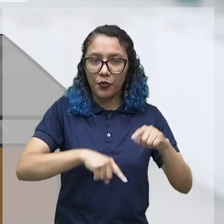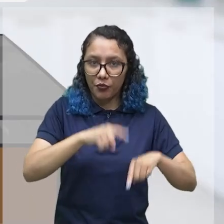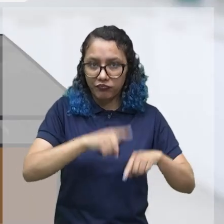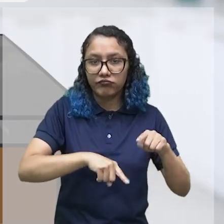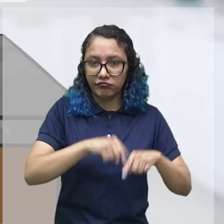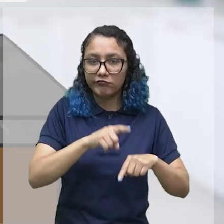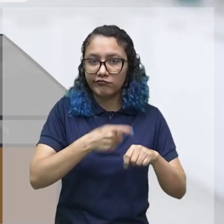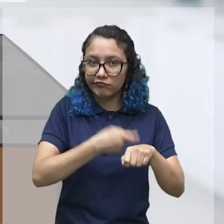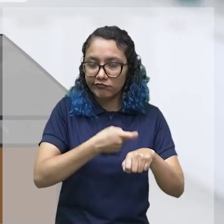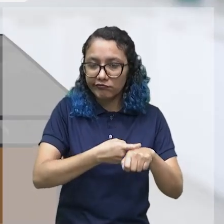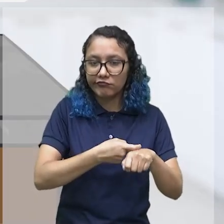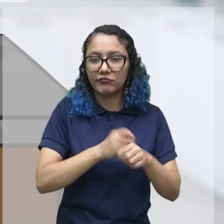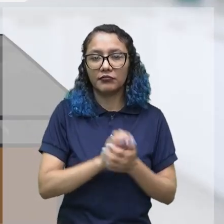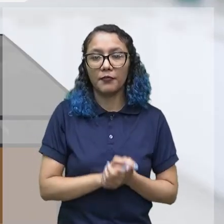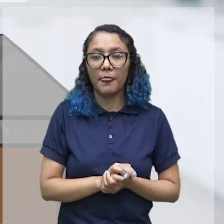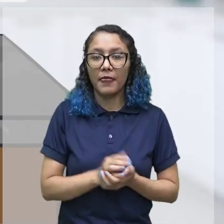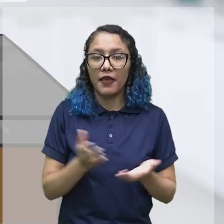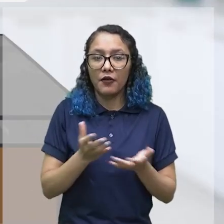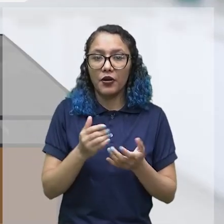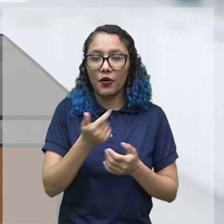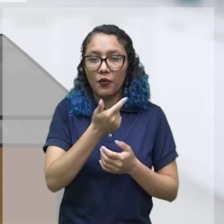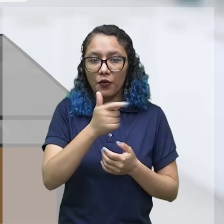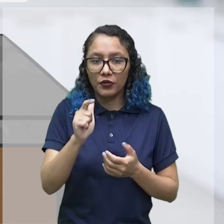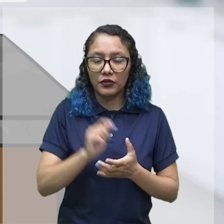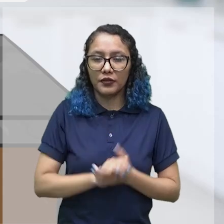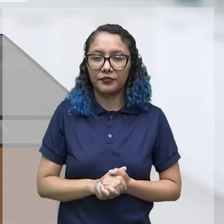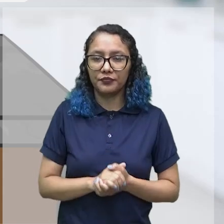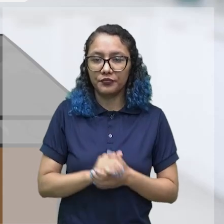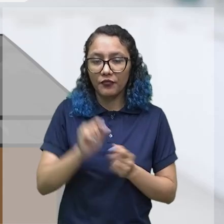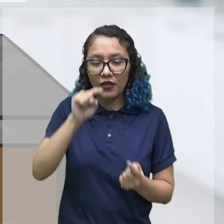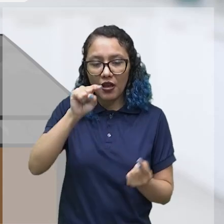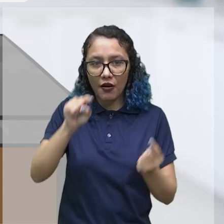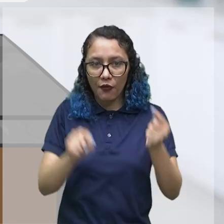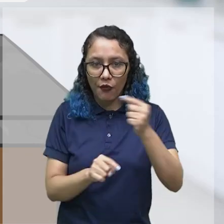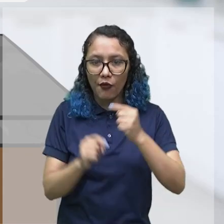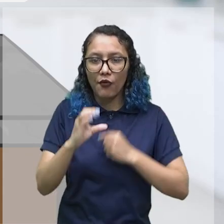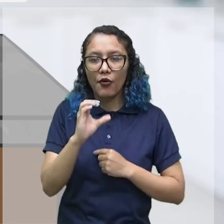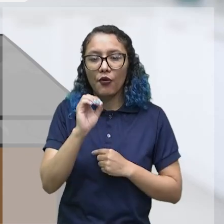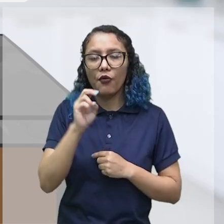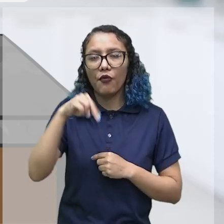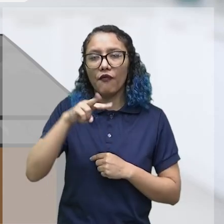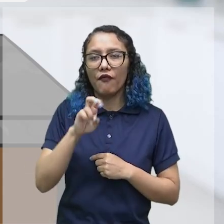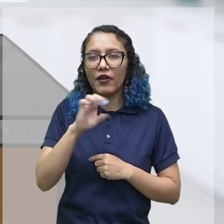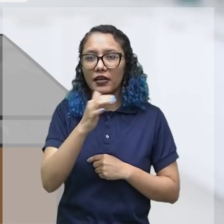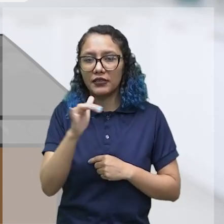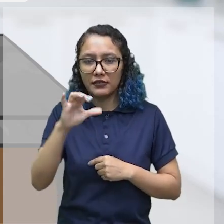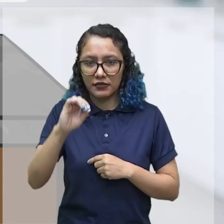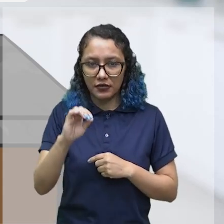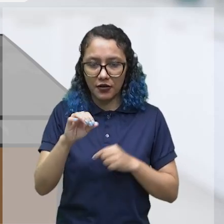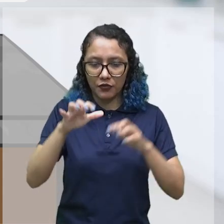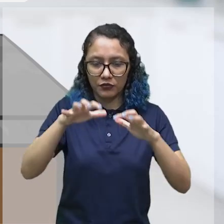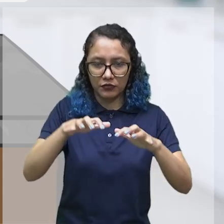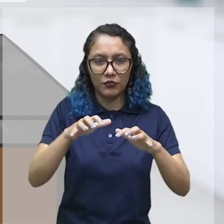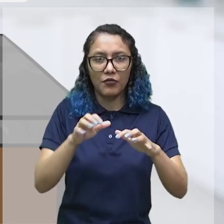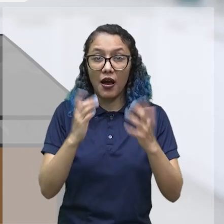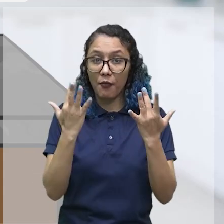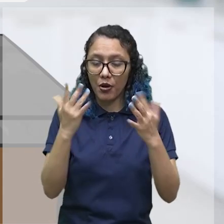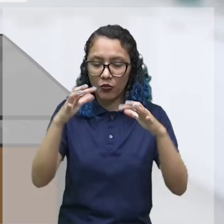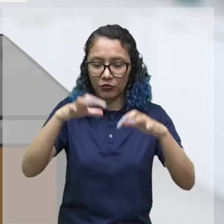a convecção, basta eu colocar a minha mãozinha aqui em cima, né? Que é possível sentir